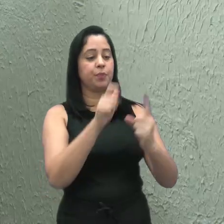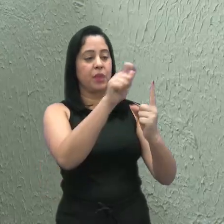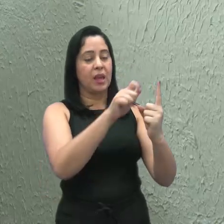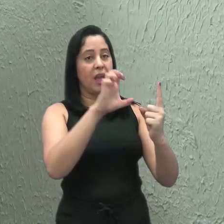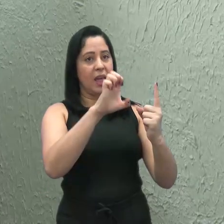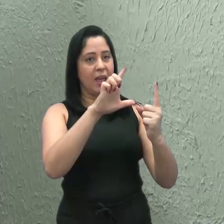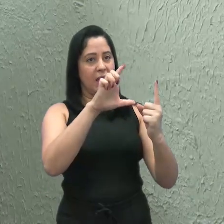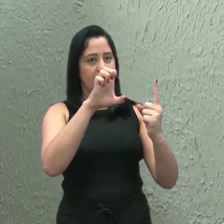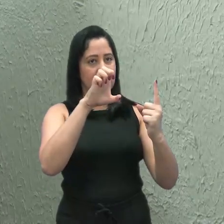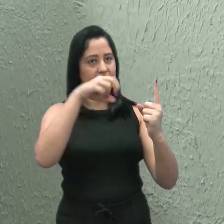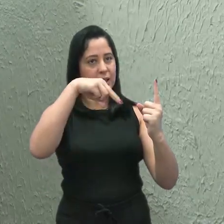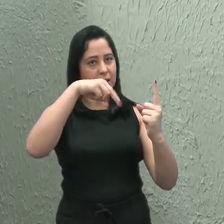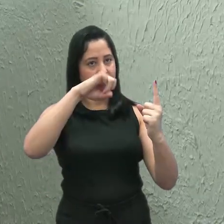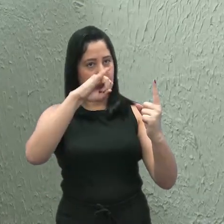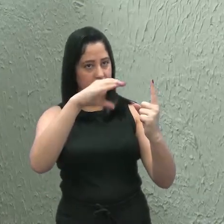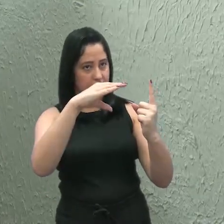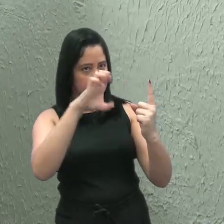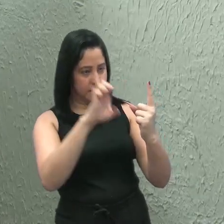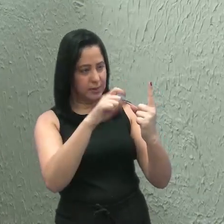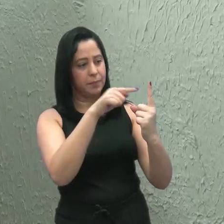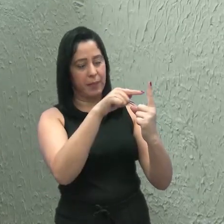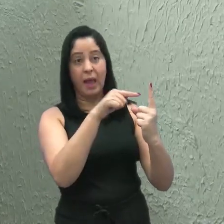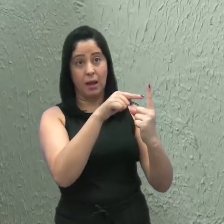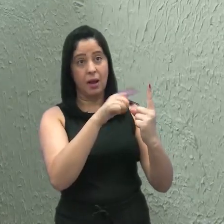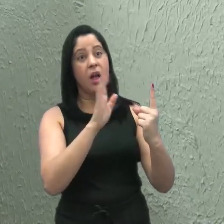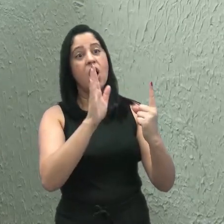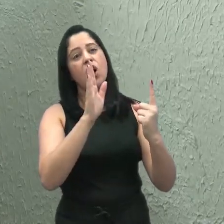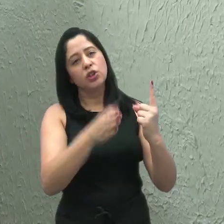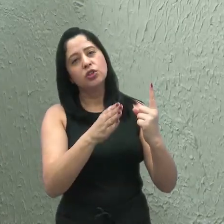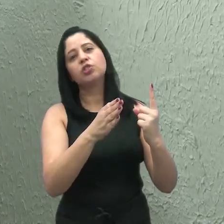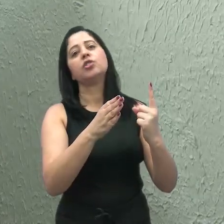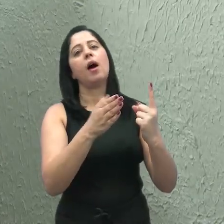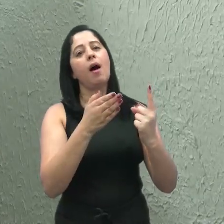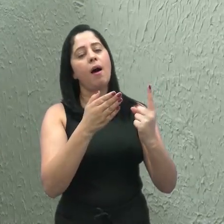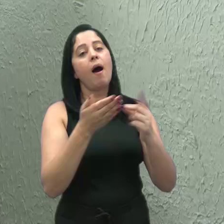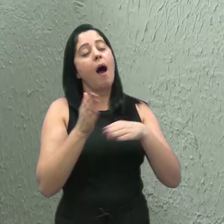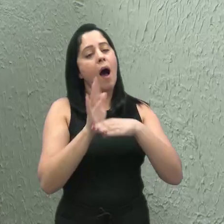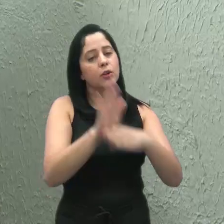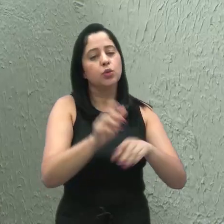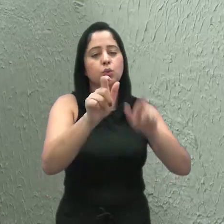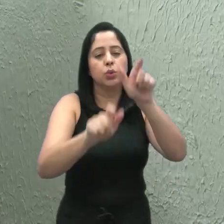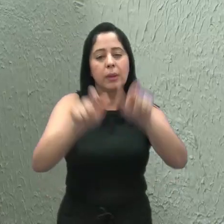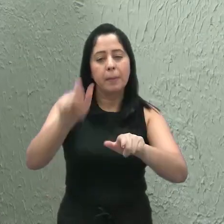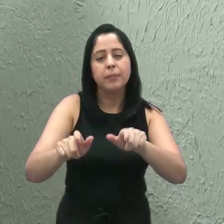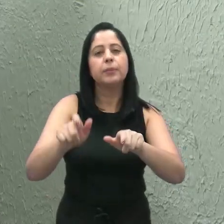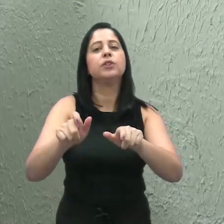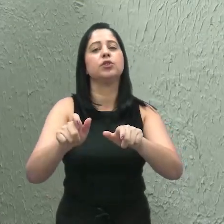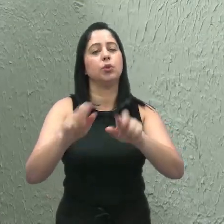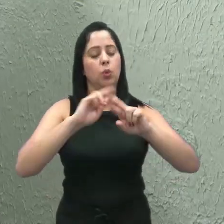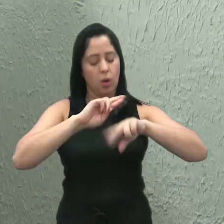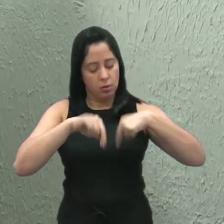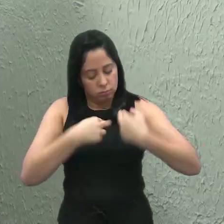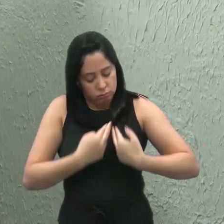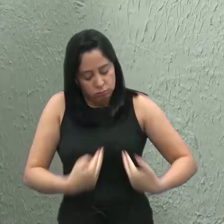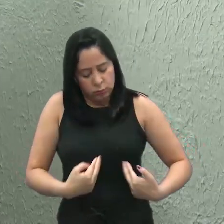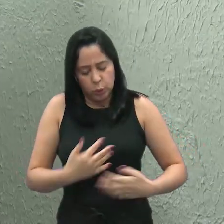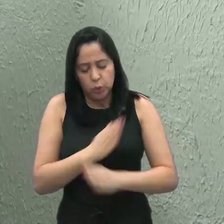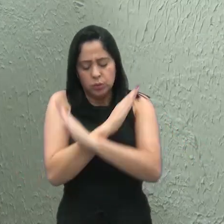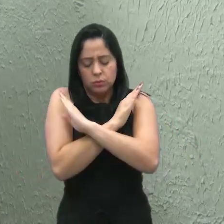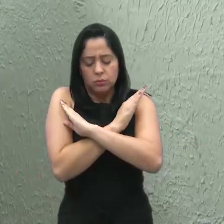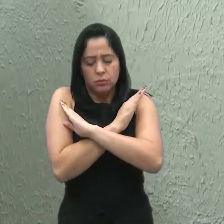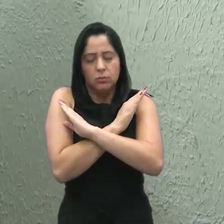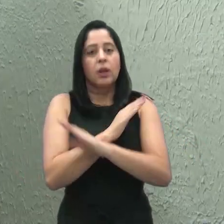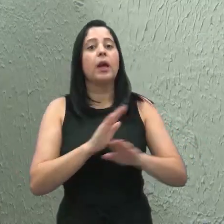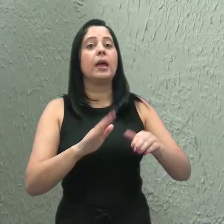chamada Helenice, que ela já trabalhava com a situação das pessoas que estavam perdendo seus familiares com luto, e umas